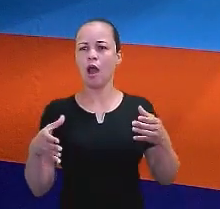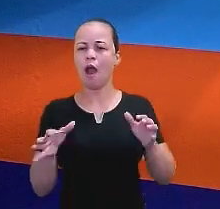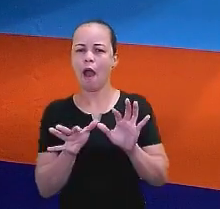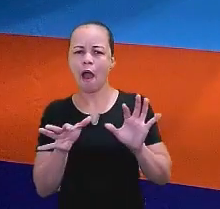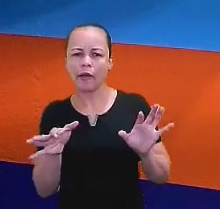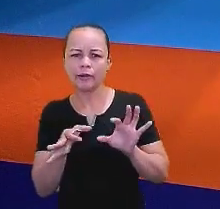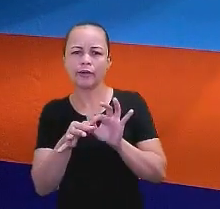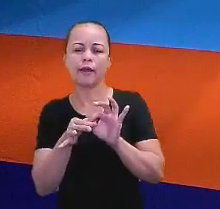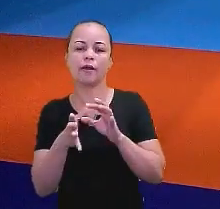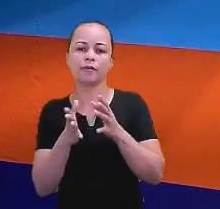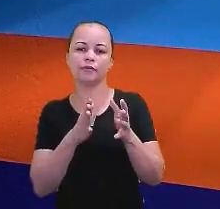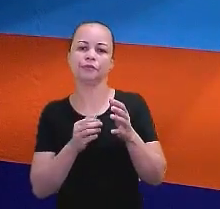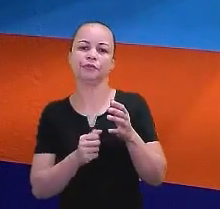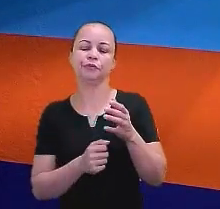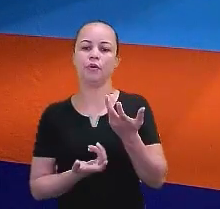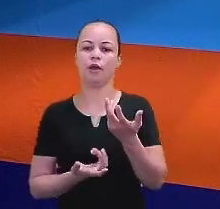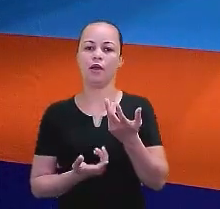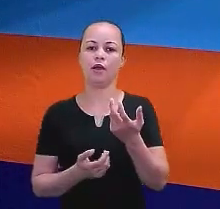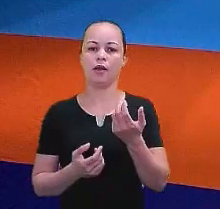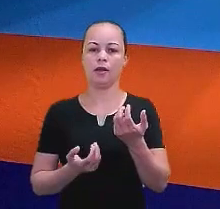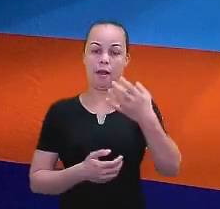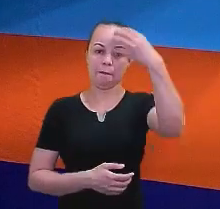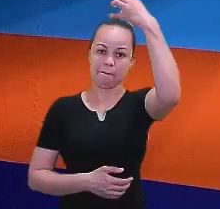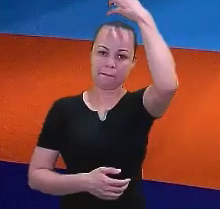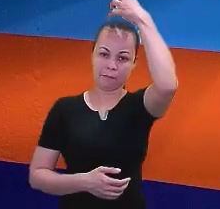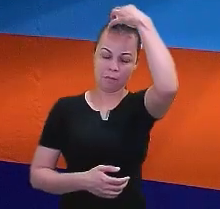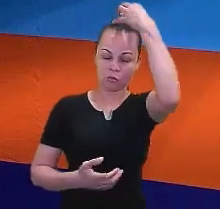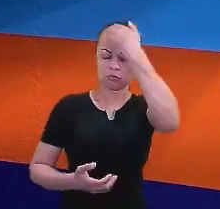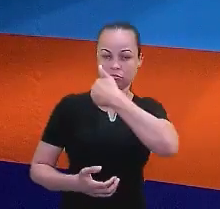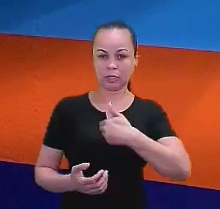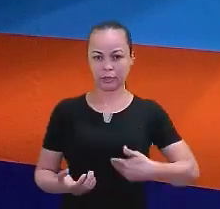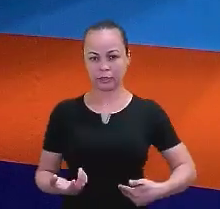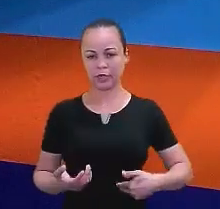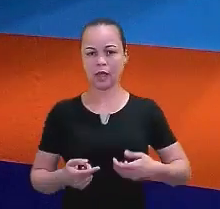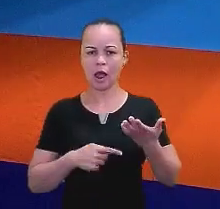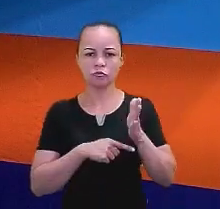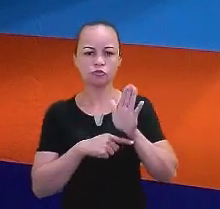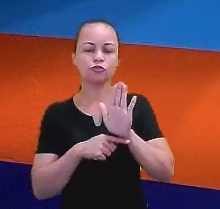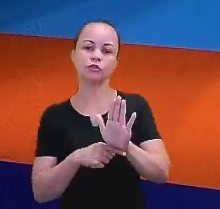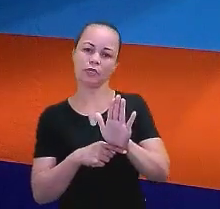ao império, ela o ajudava a manter-se